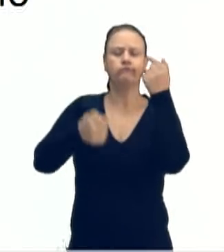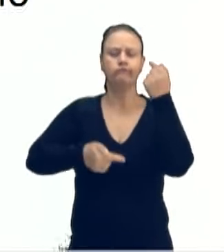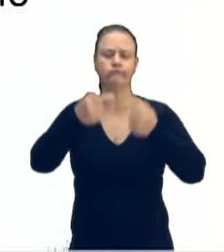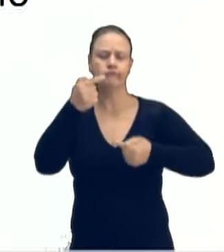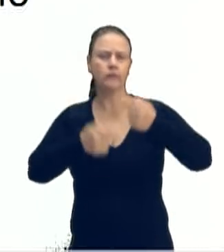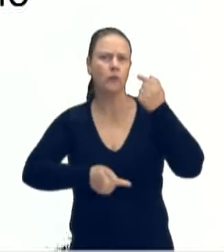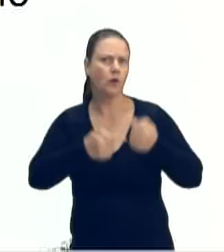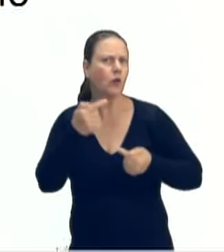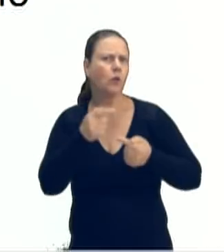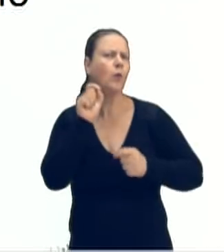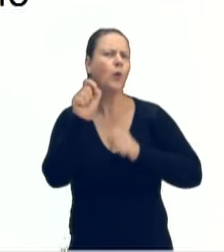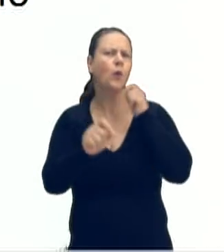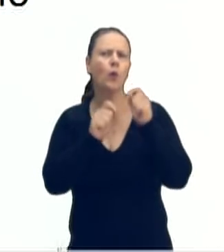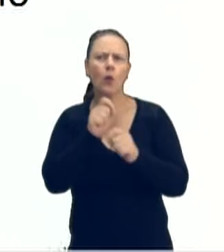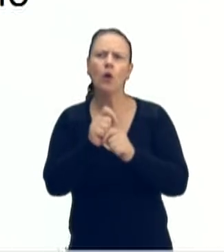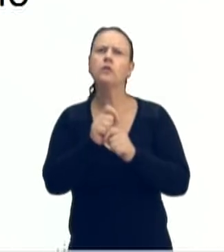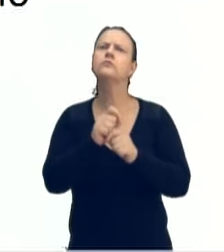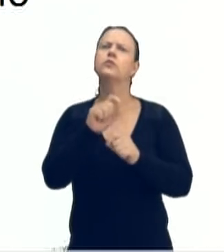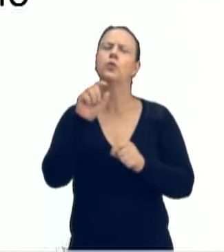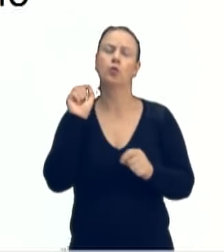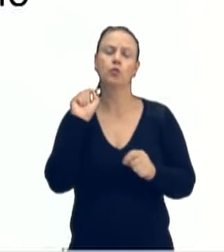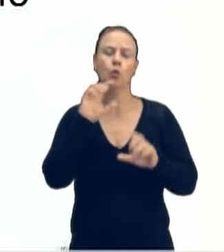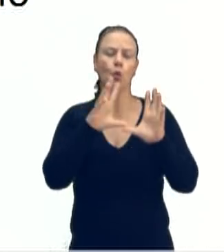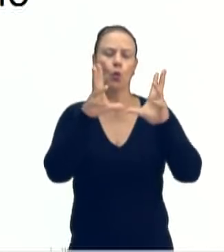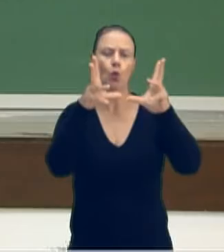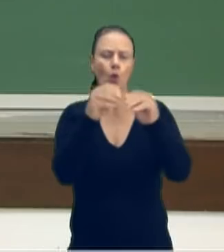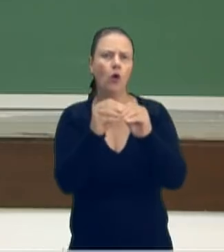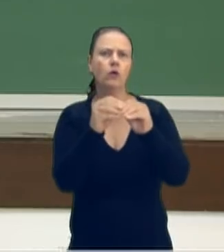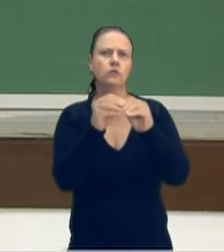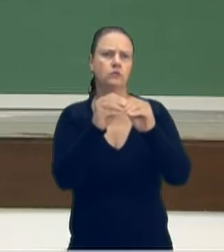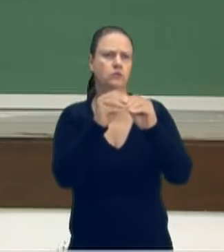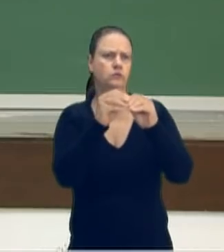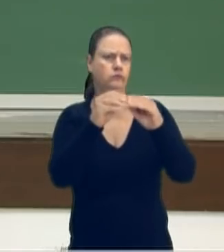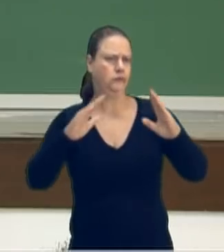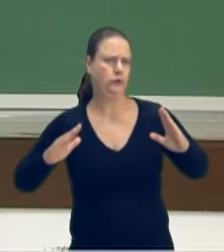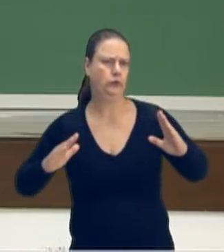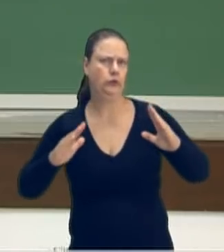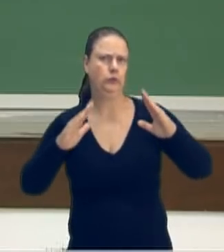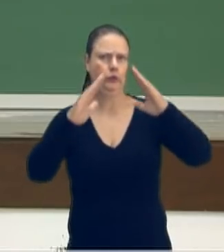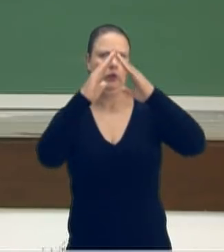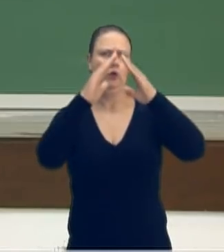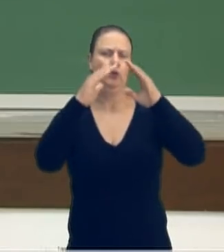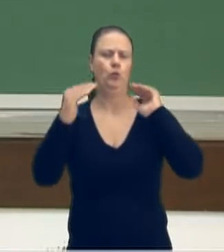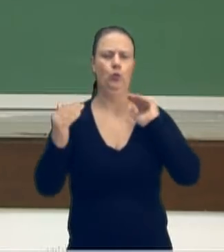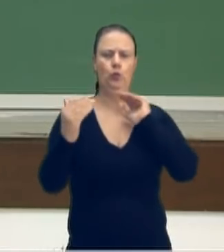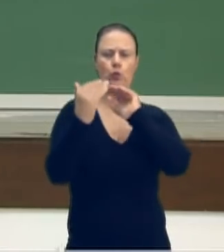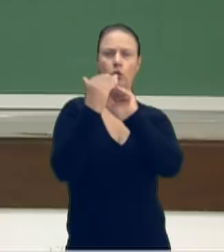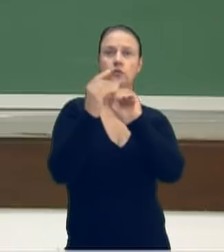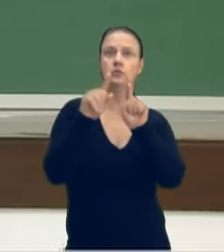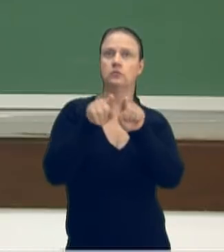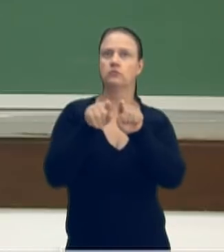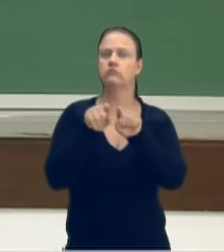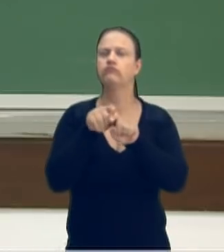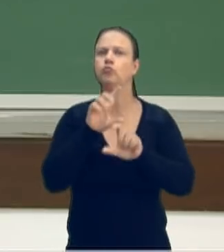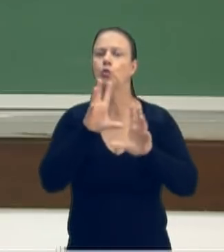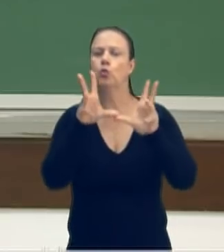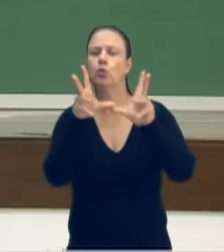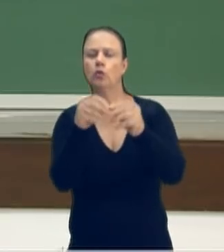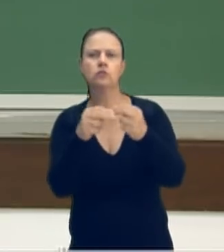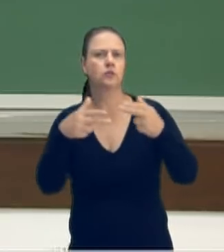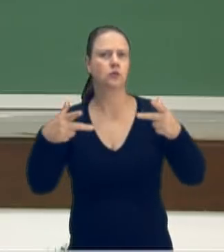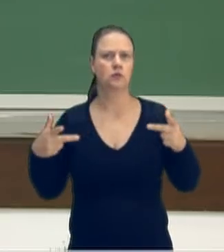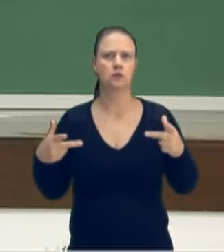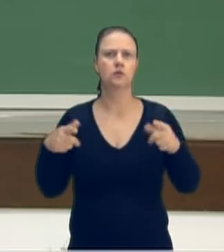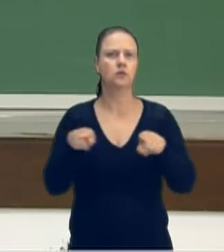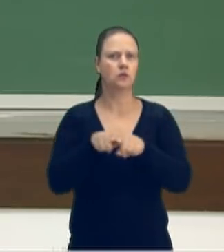da repatriação do patrimônio histórico. E nós temos a cereja do bolo, vamos dizer assim. Bom, o